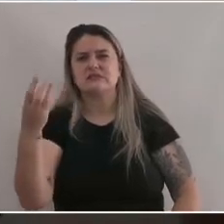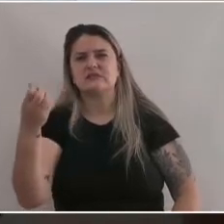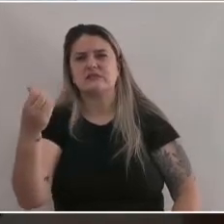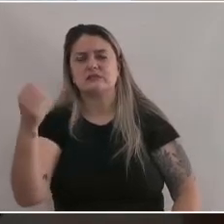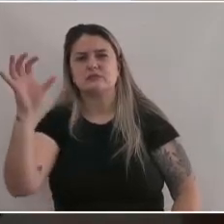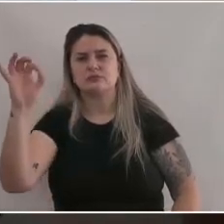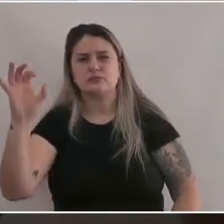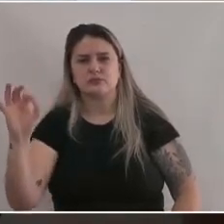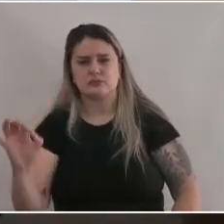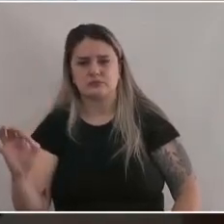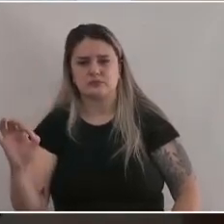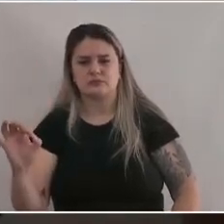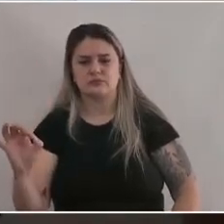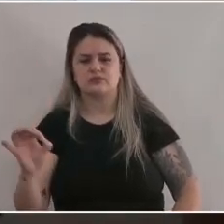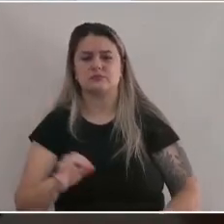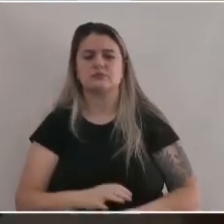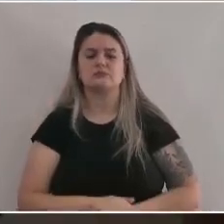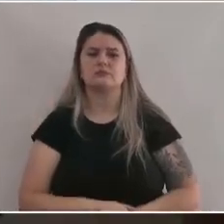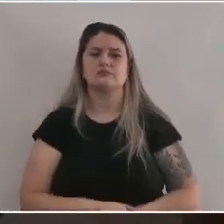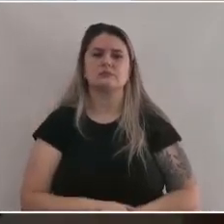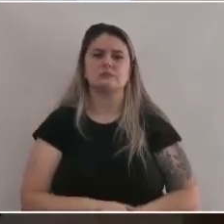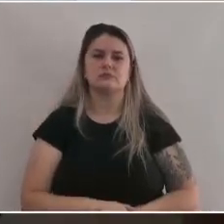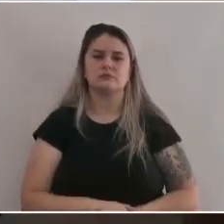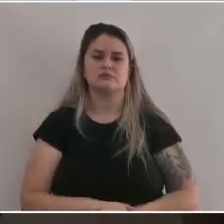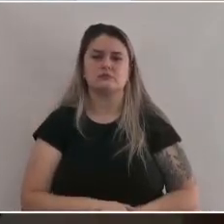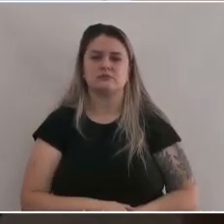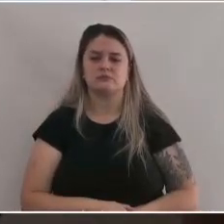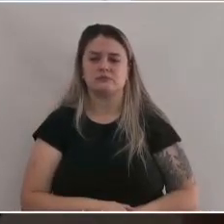6,36% do previsto para o ano.